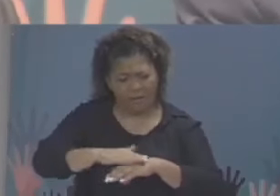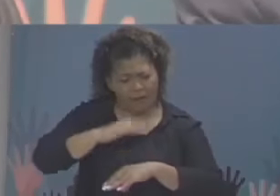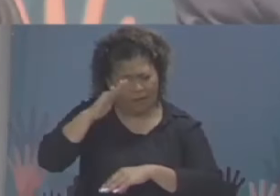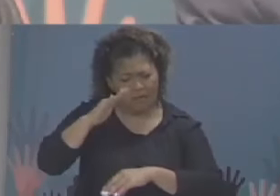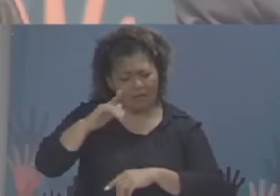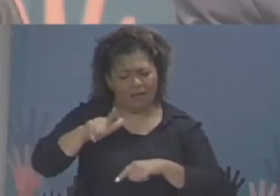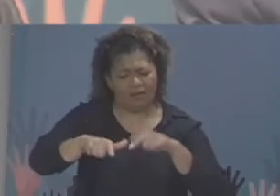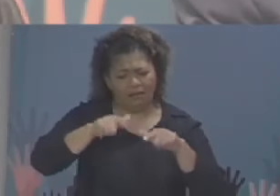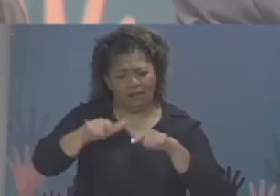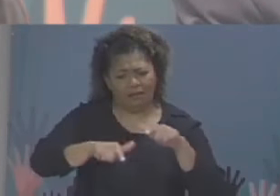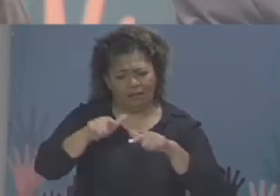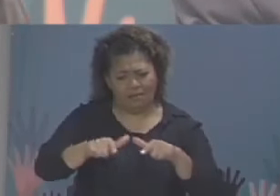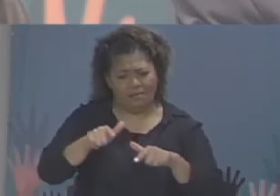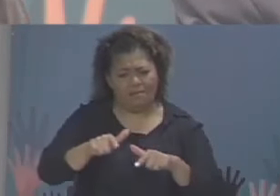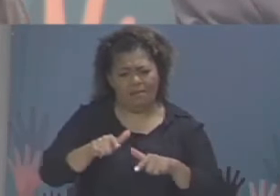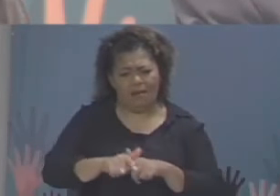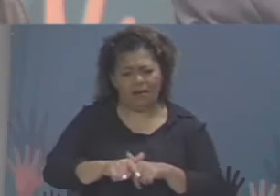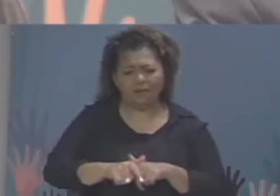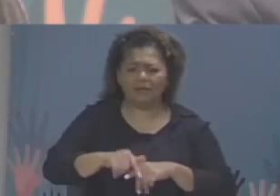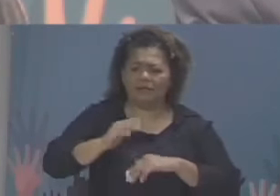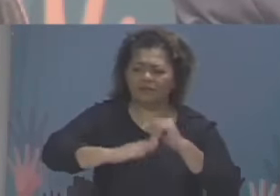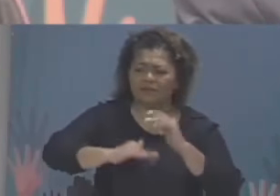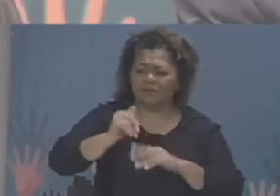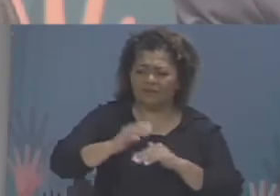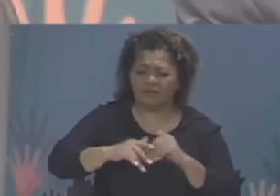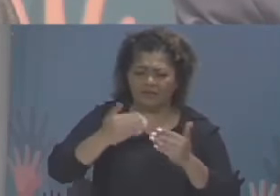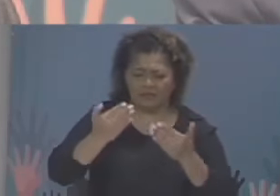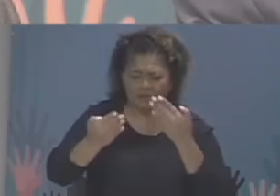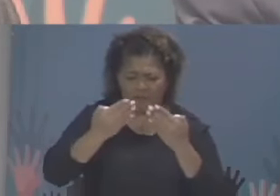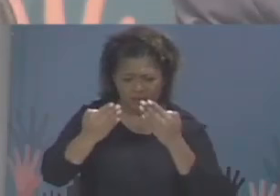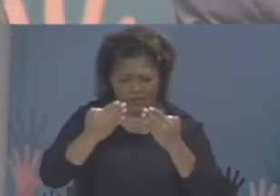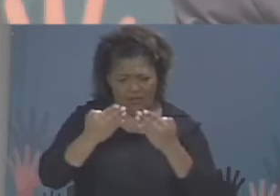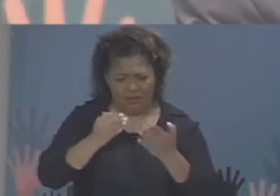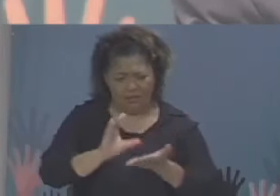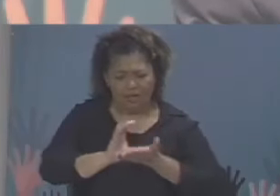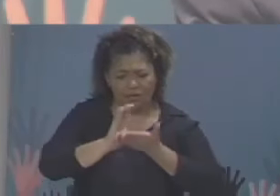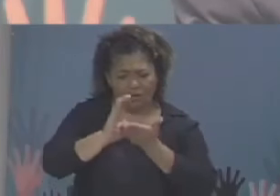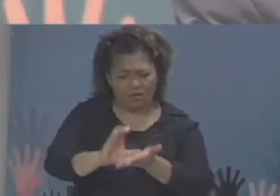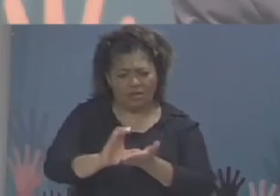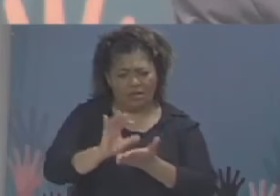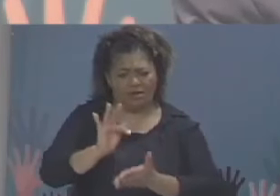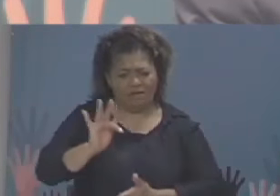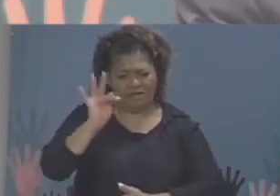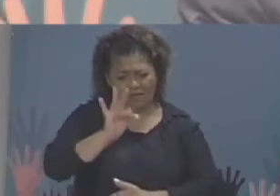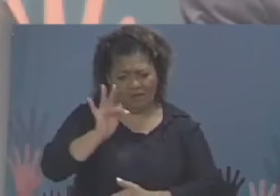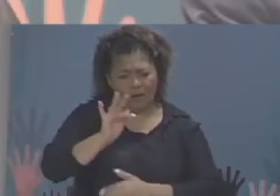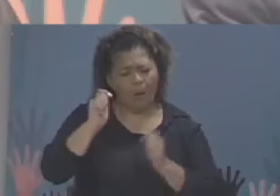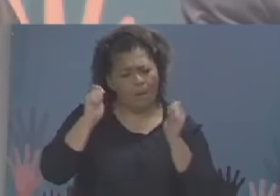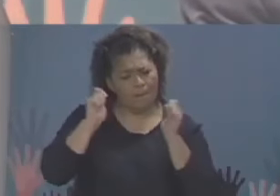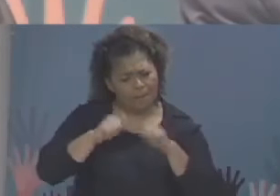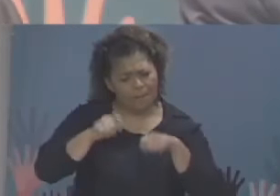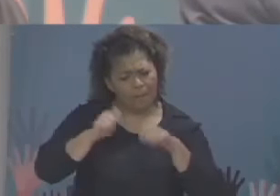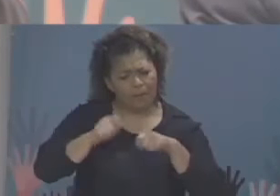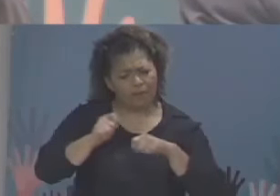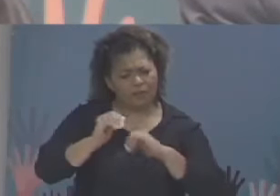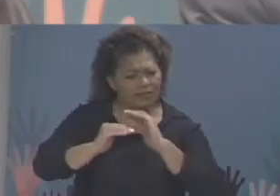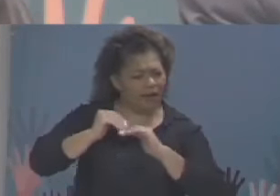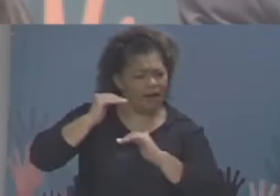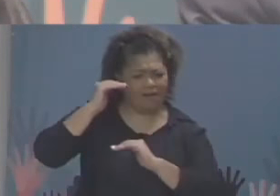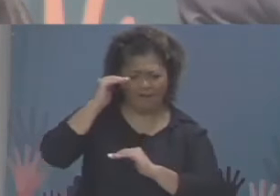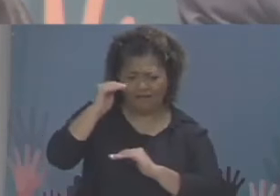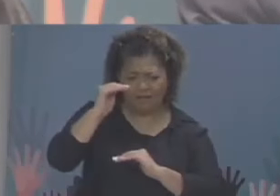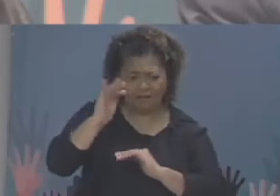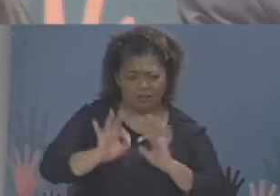que essas entidades, especificamente o Conselho Federal de Psicologia, possa estar à frente de